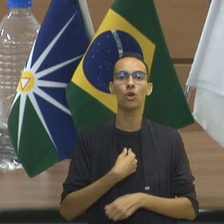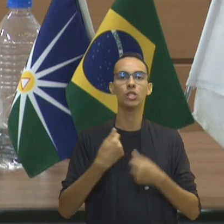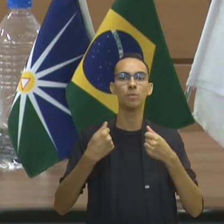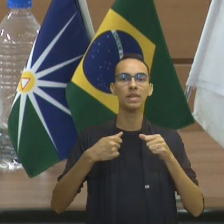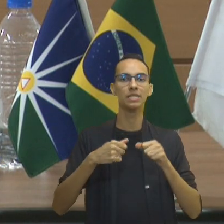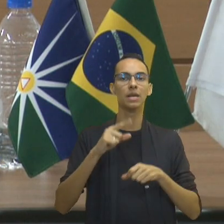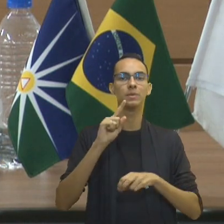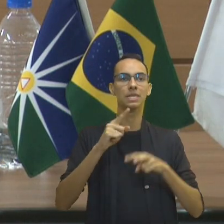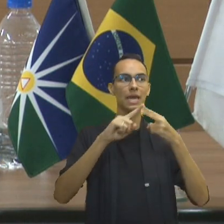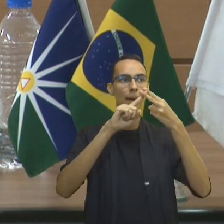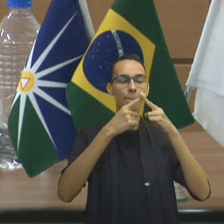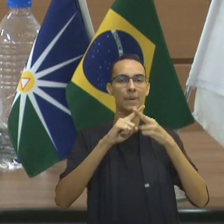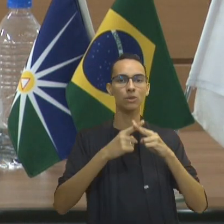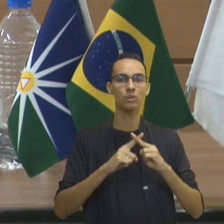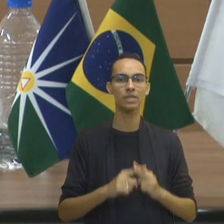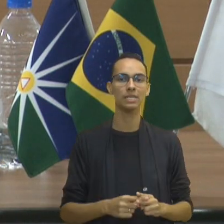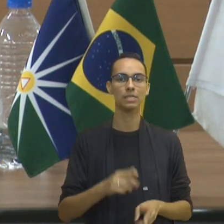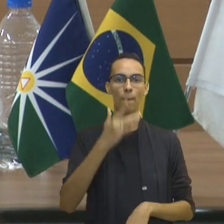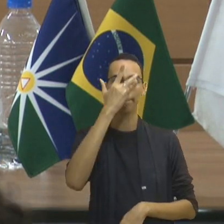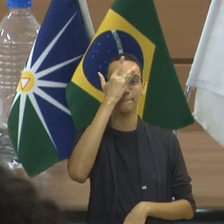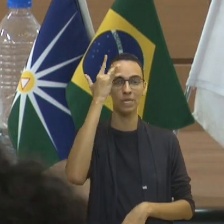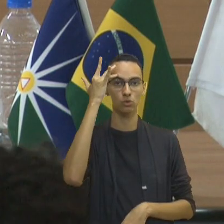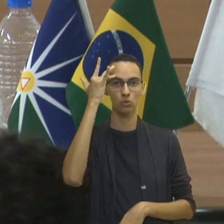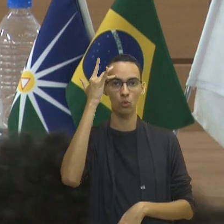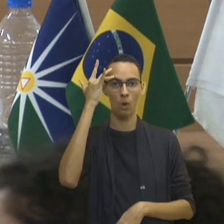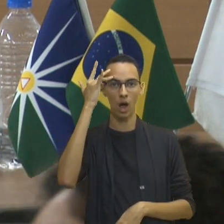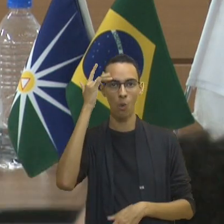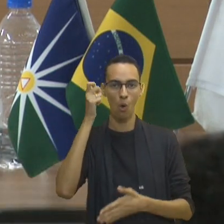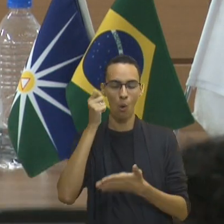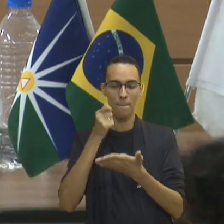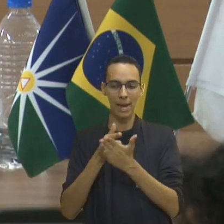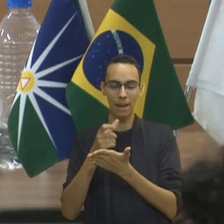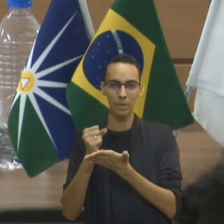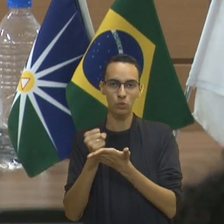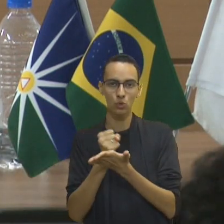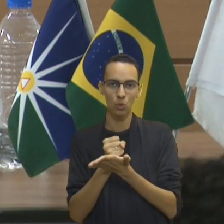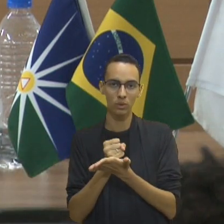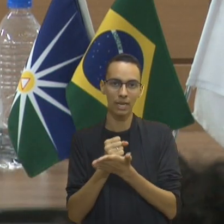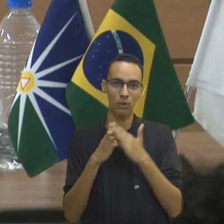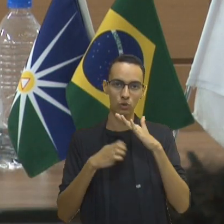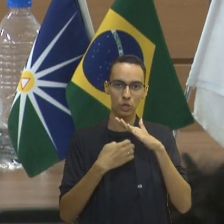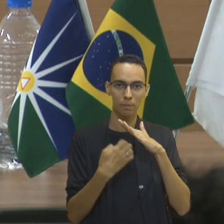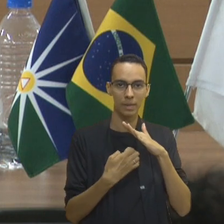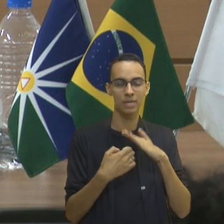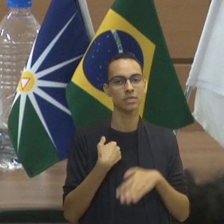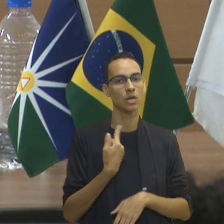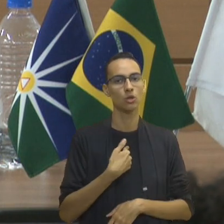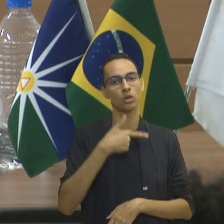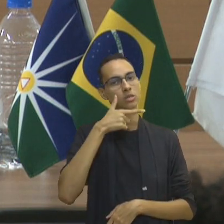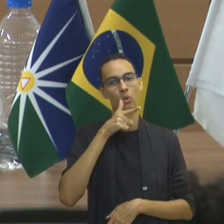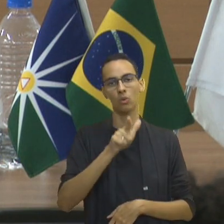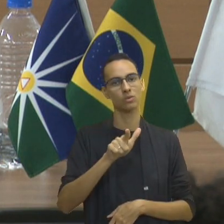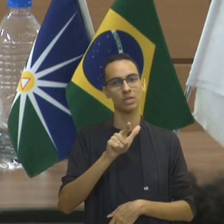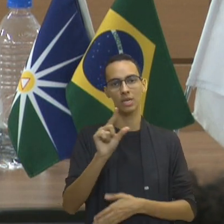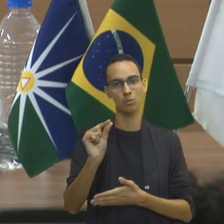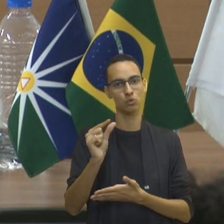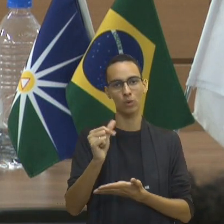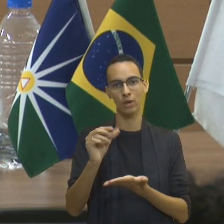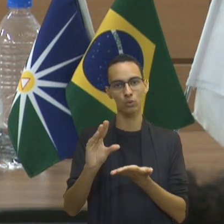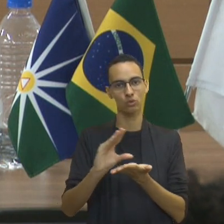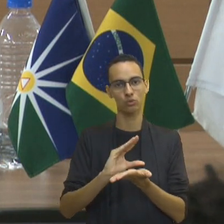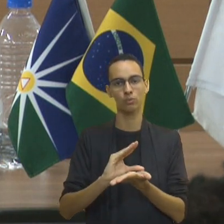é a manutenção pessoal, nós não conseguimos esses recursos. Então, a única forma de